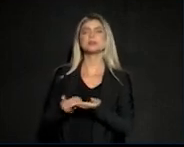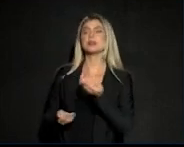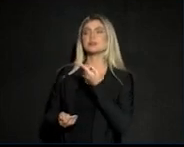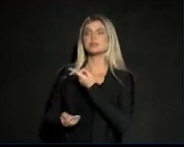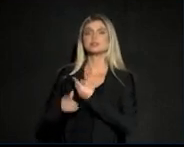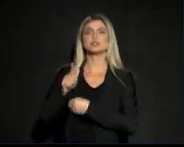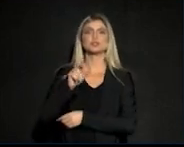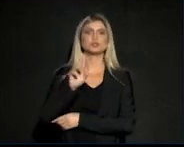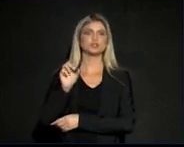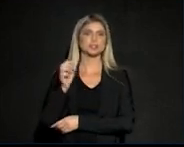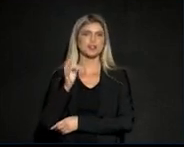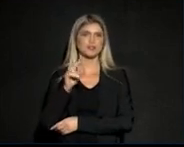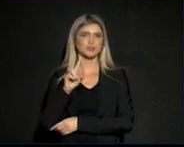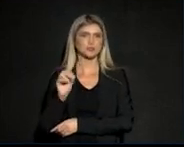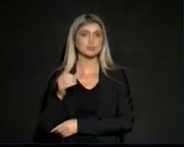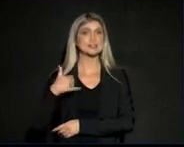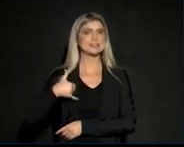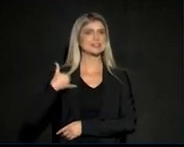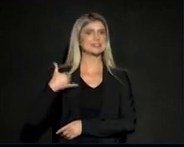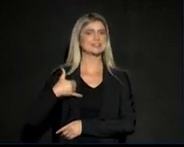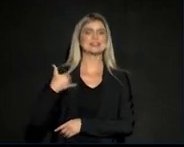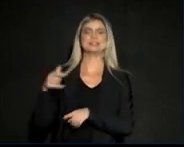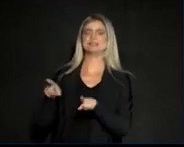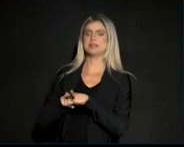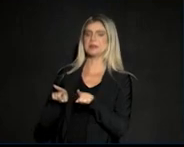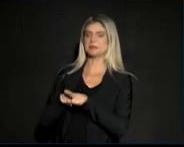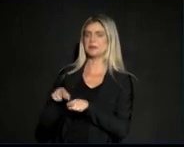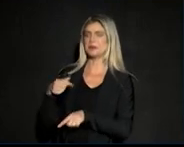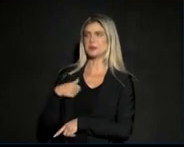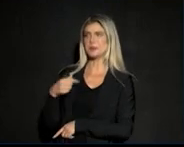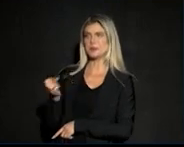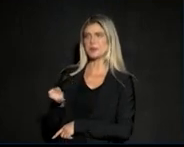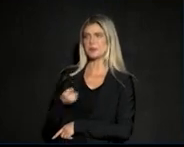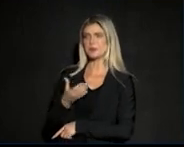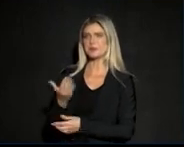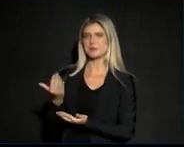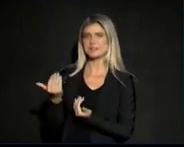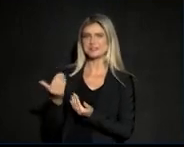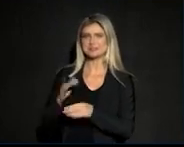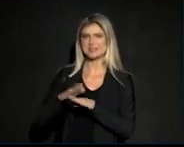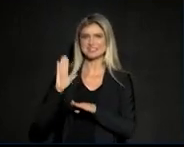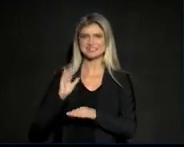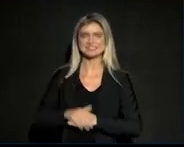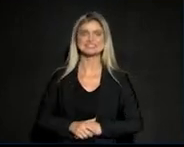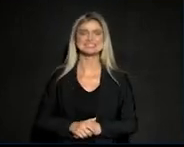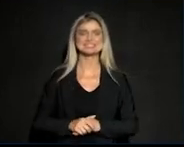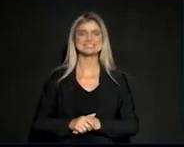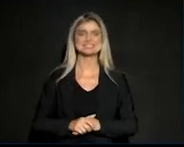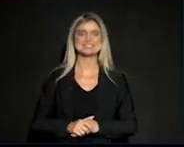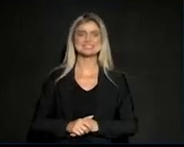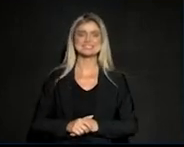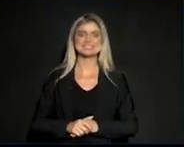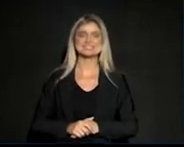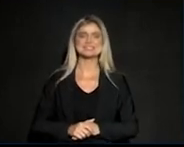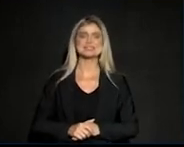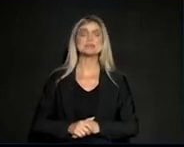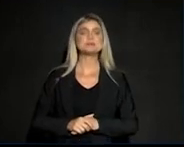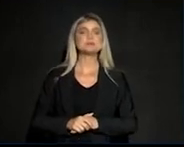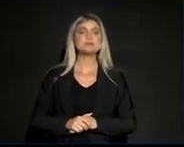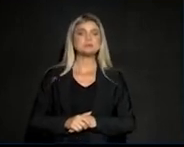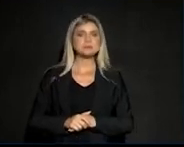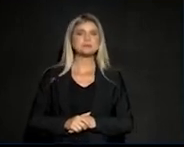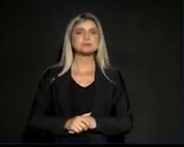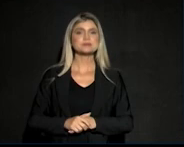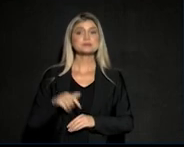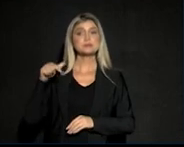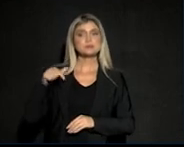de idade também tá Hahaha pareço mais nova que ele com certeza o seguinte